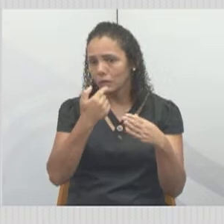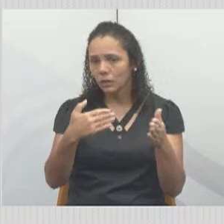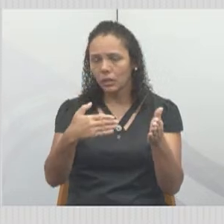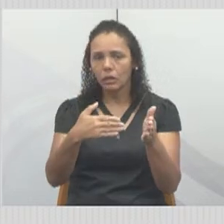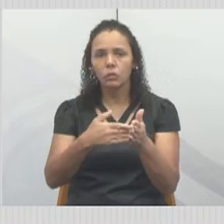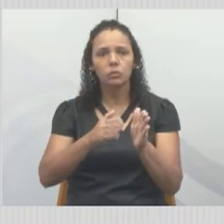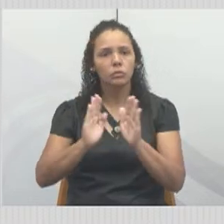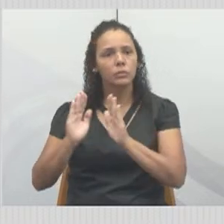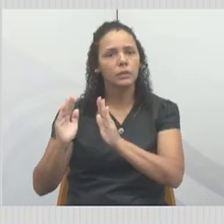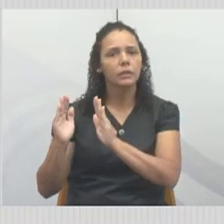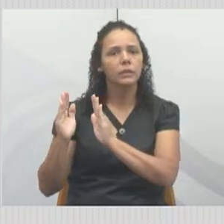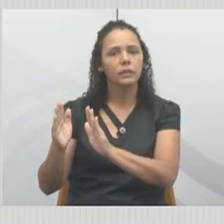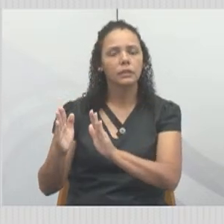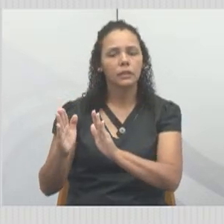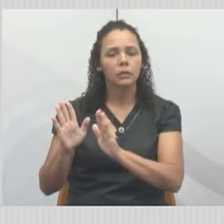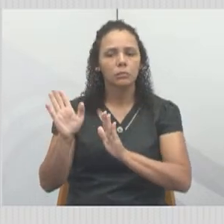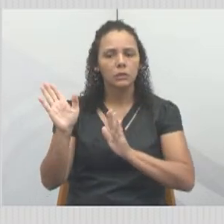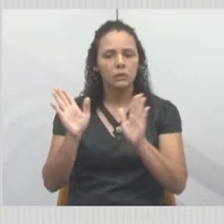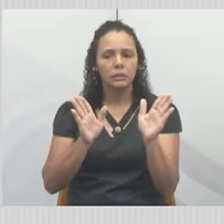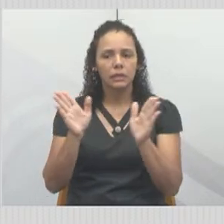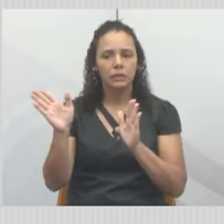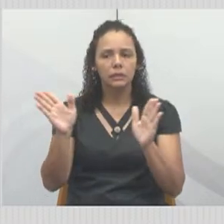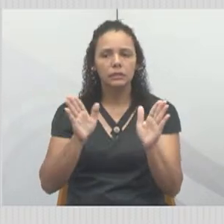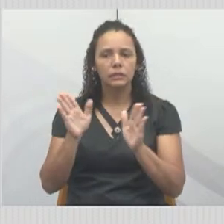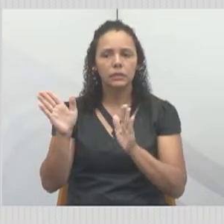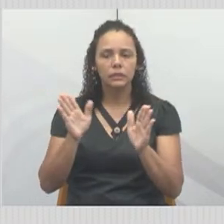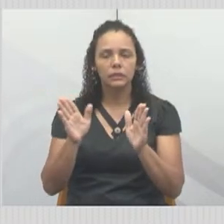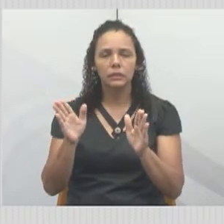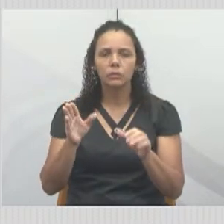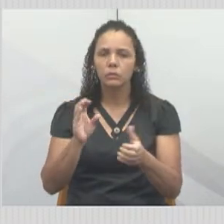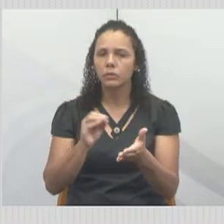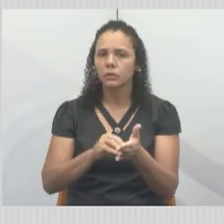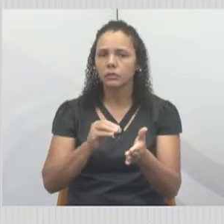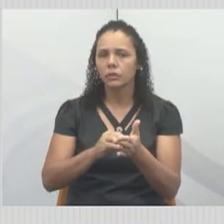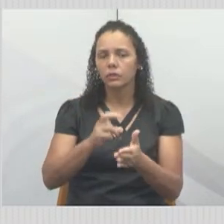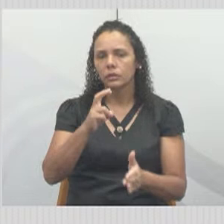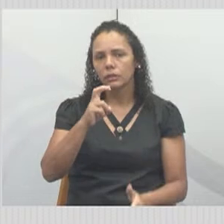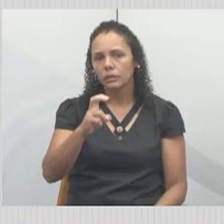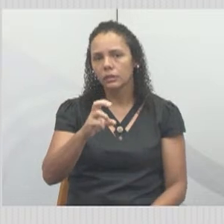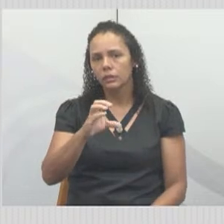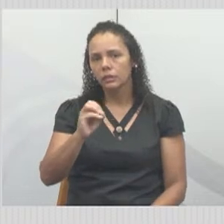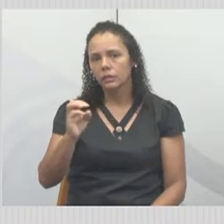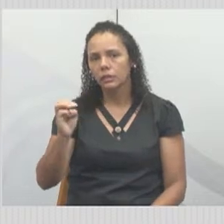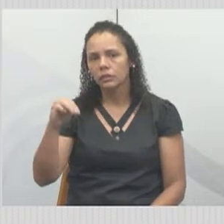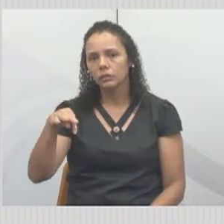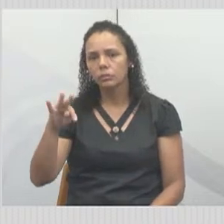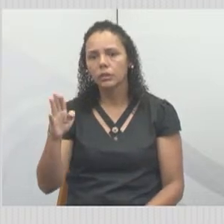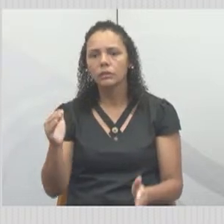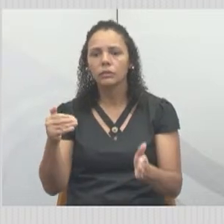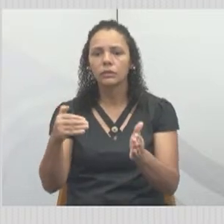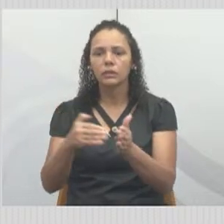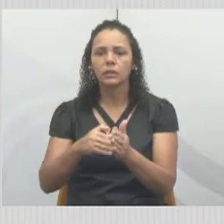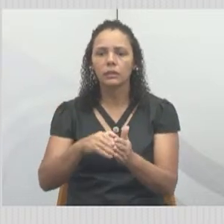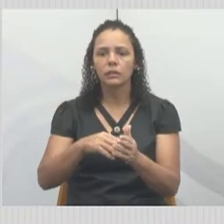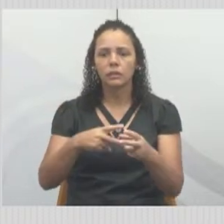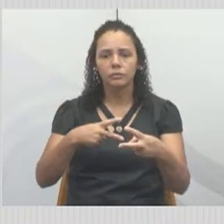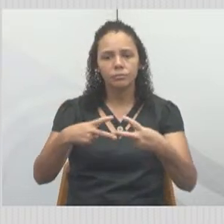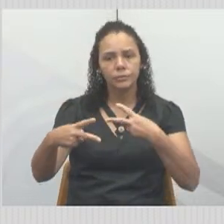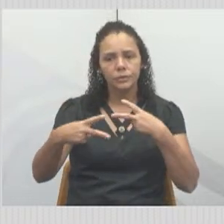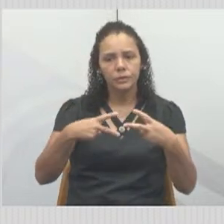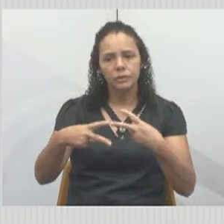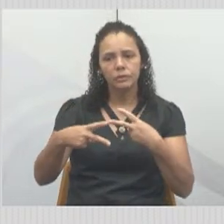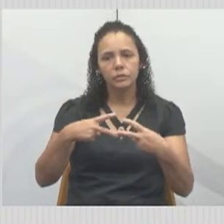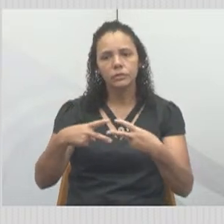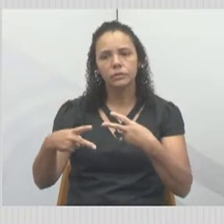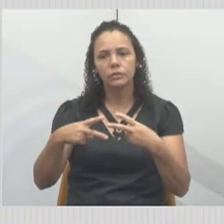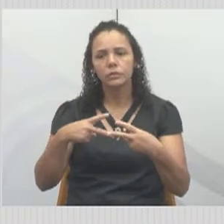que é a ligação, tem mais 500 metros que falta até chegar na obra de São José dos Campos. As macrodrenagens da